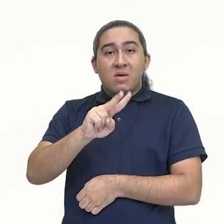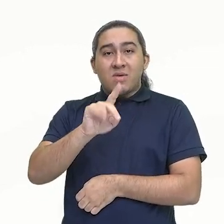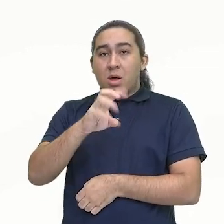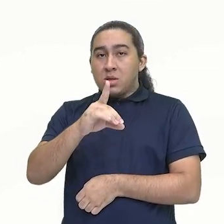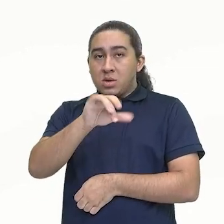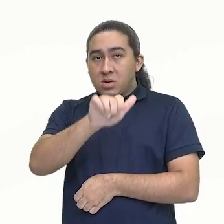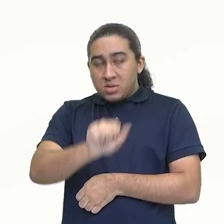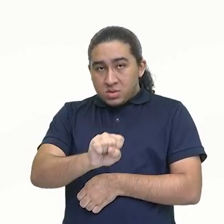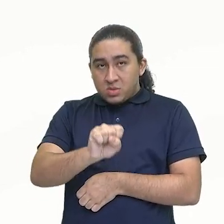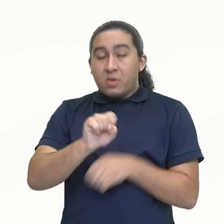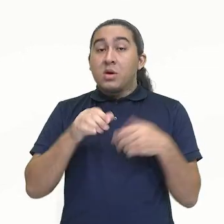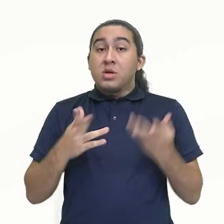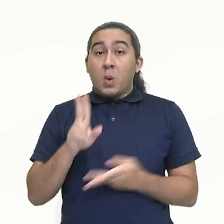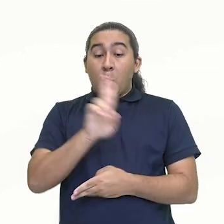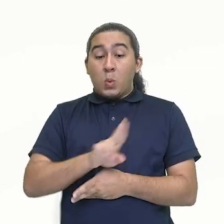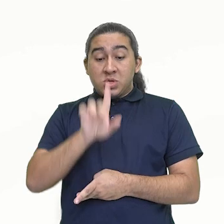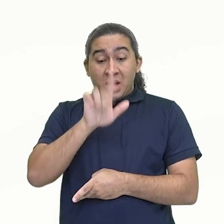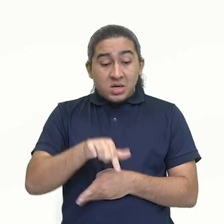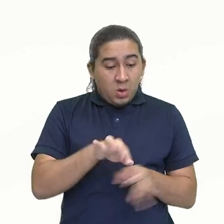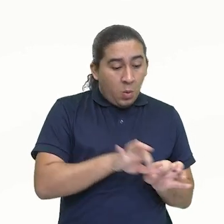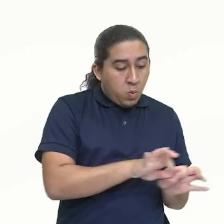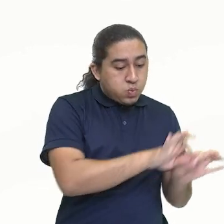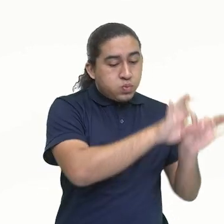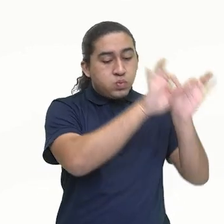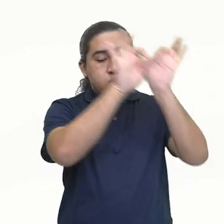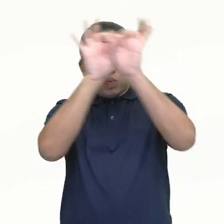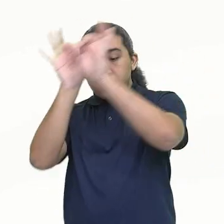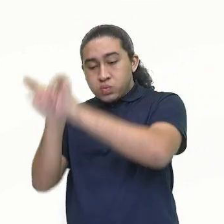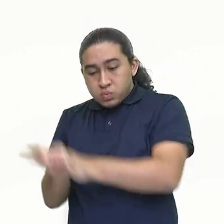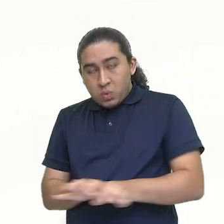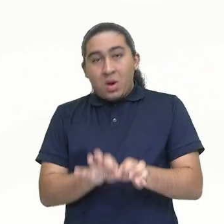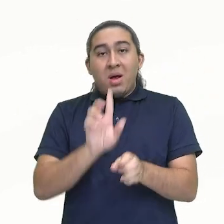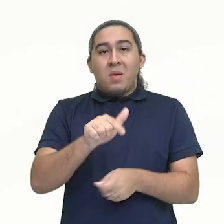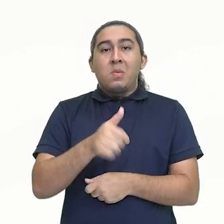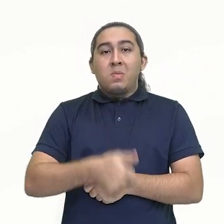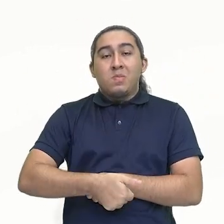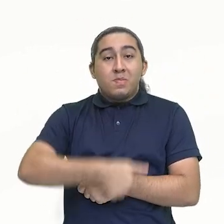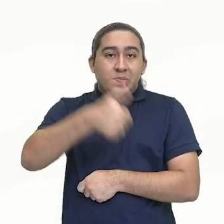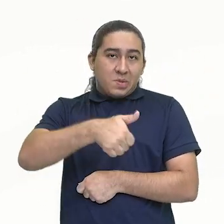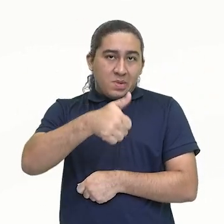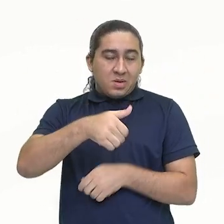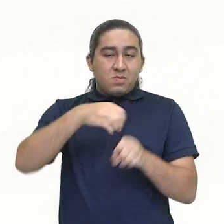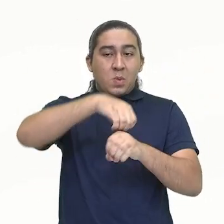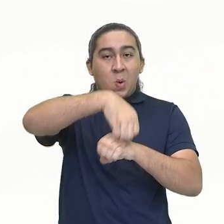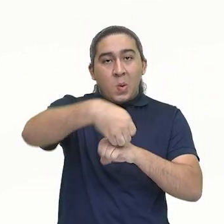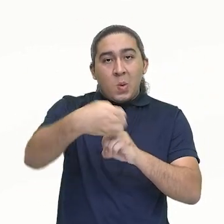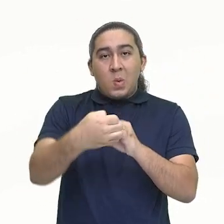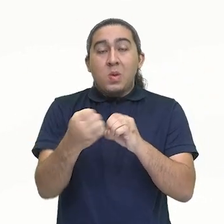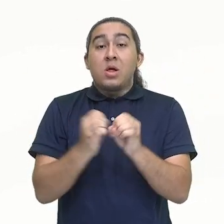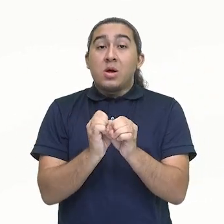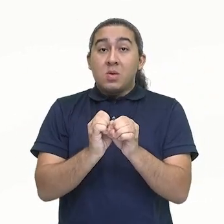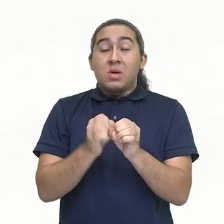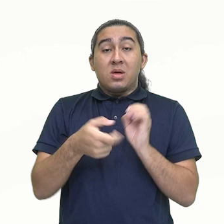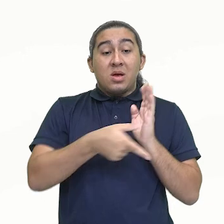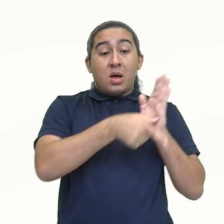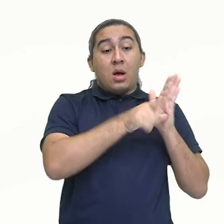Miller e Urey, eles conseguiram recriar os primeiros coacervados que Oparin e